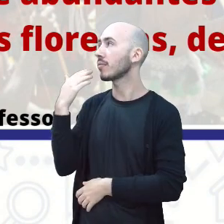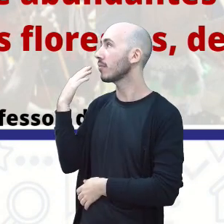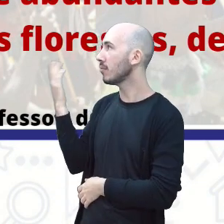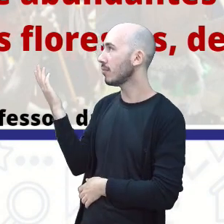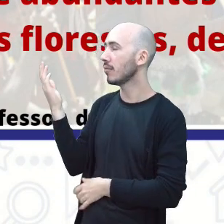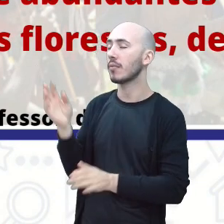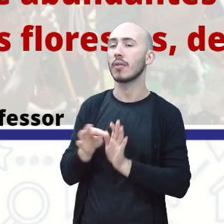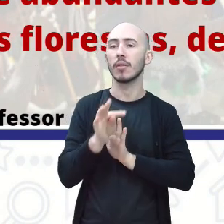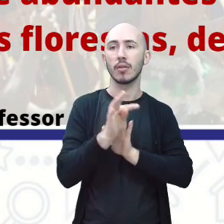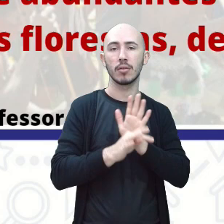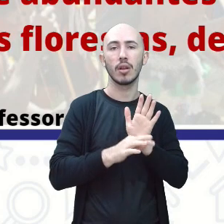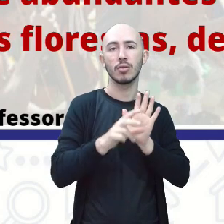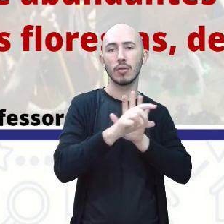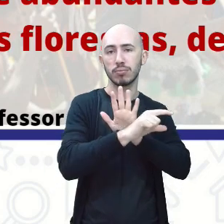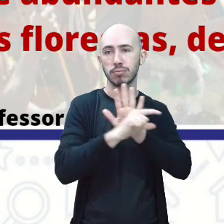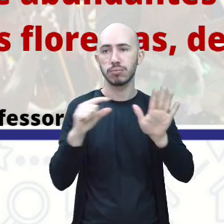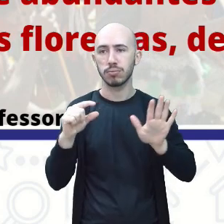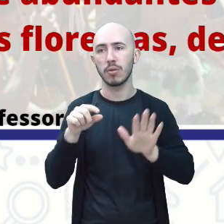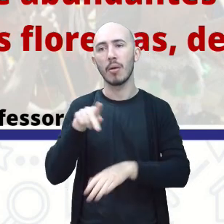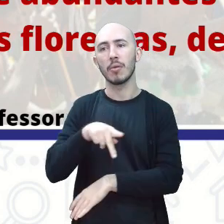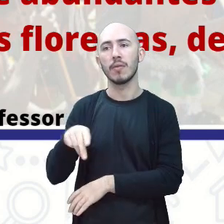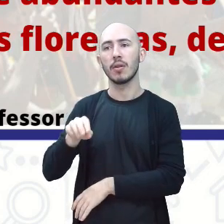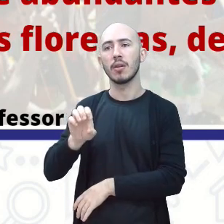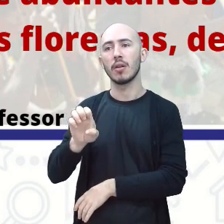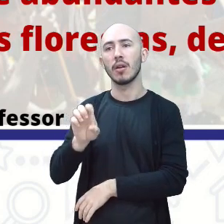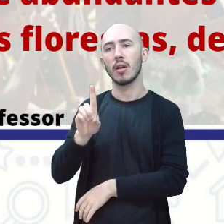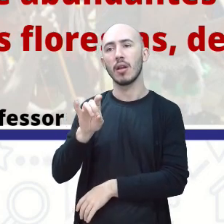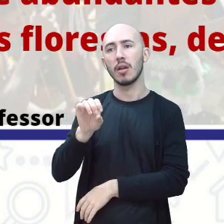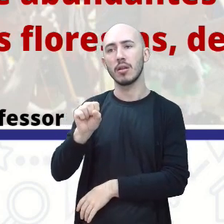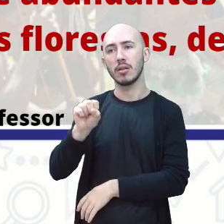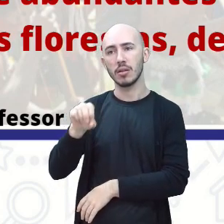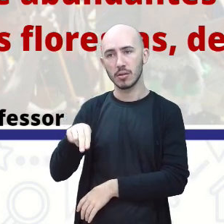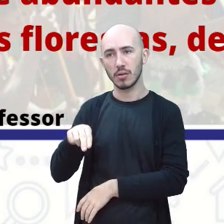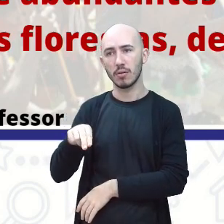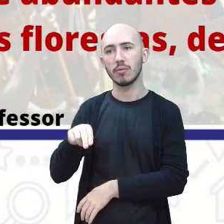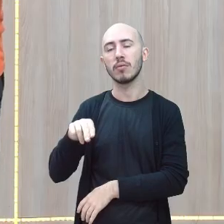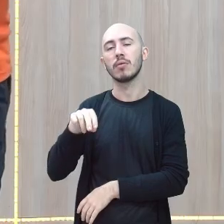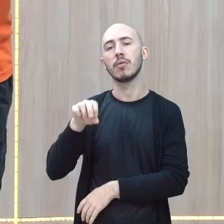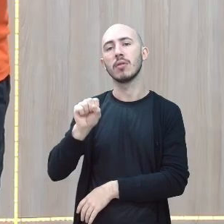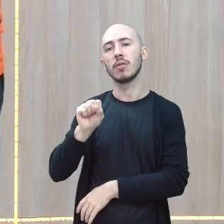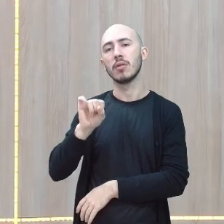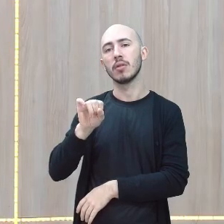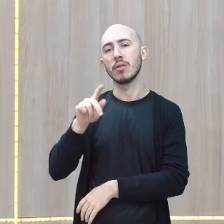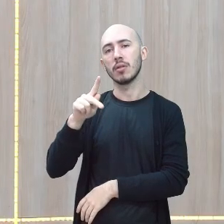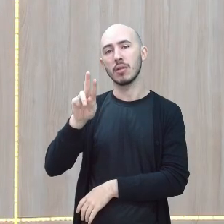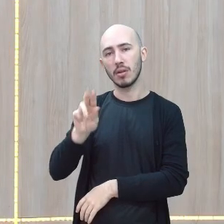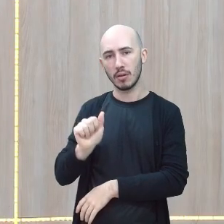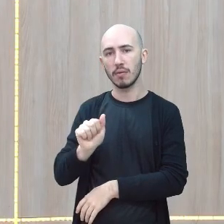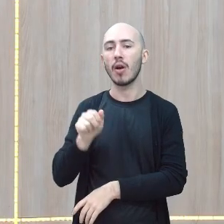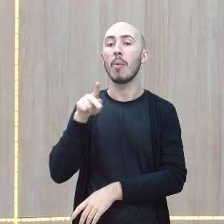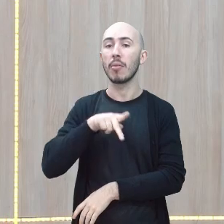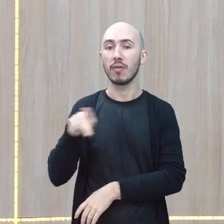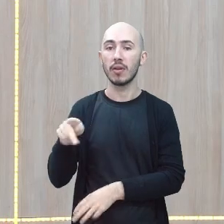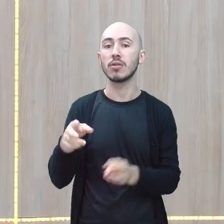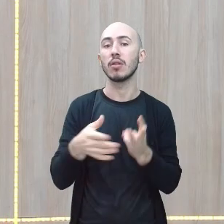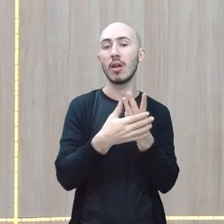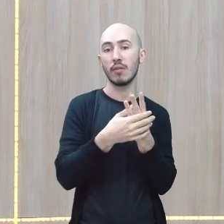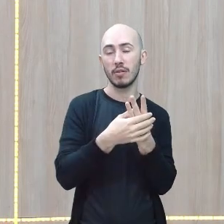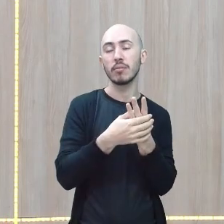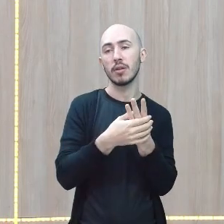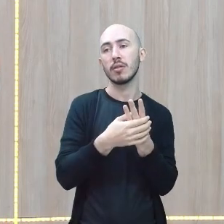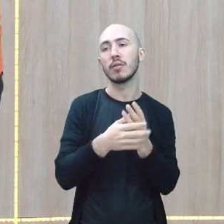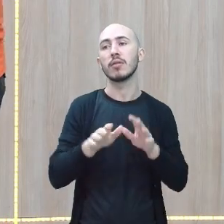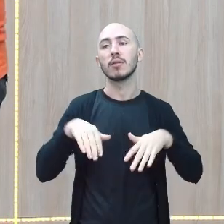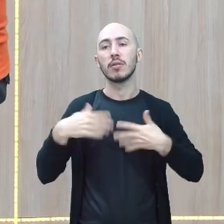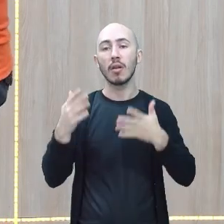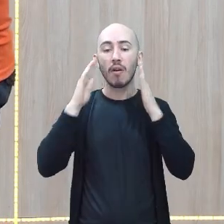professor Edson Silva, que é um professor da Universidade Federal de Pernambuco, especialista, né, no estudo das populações indígenas, e